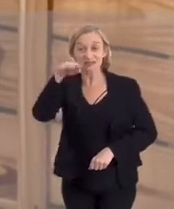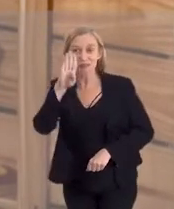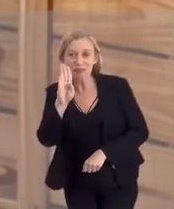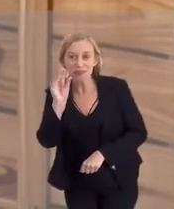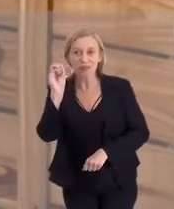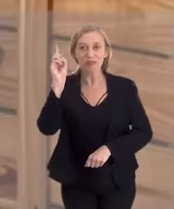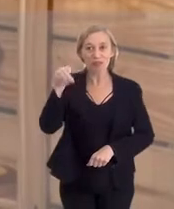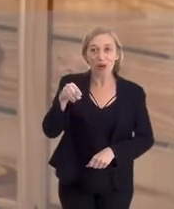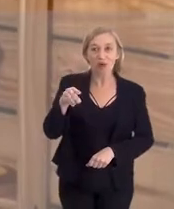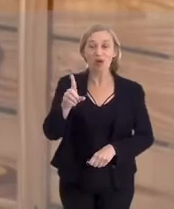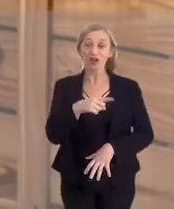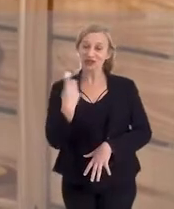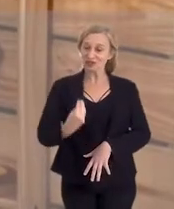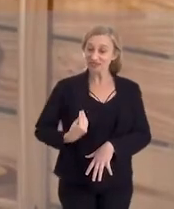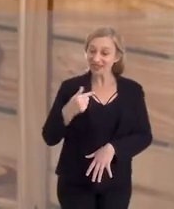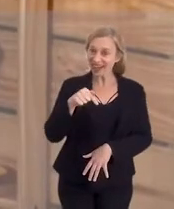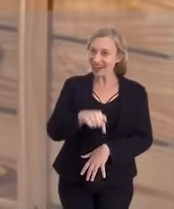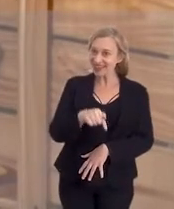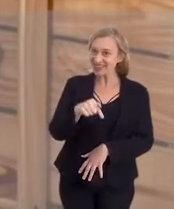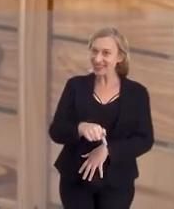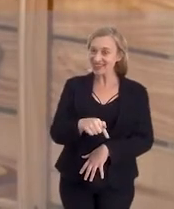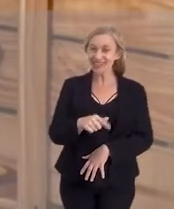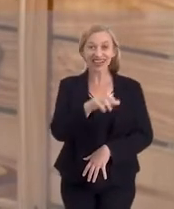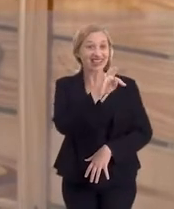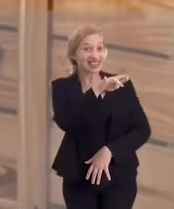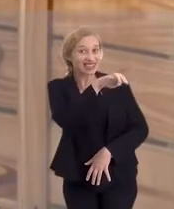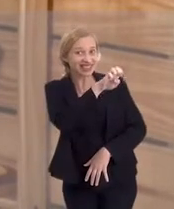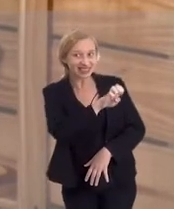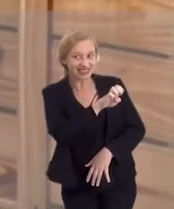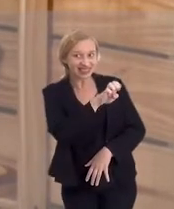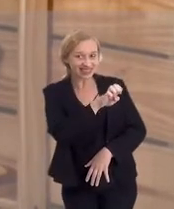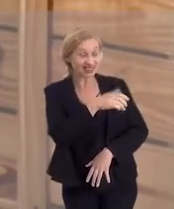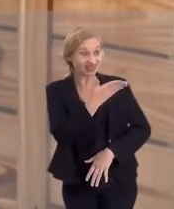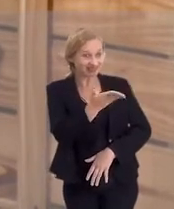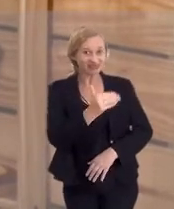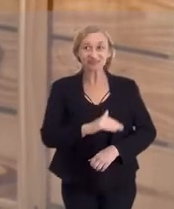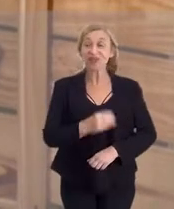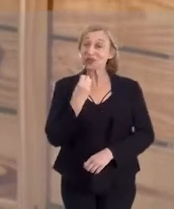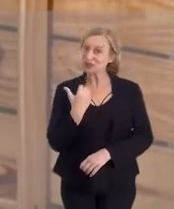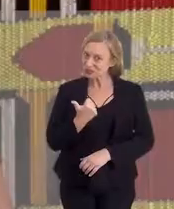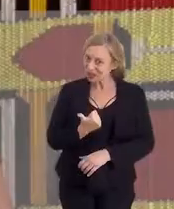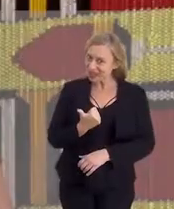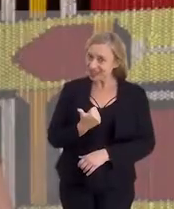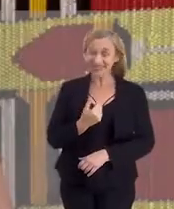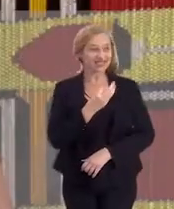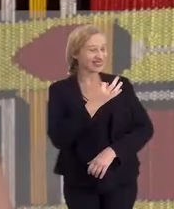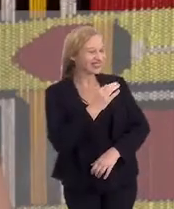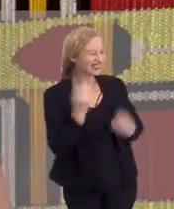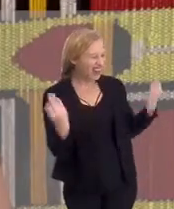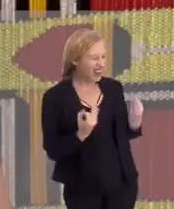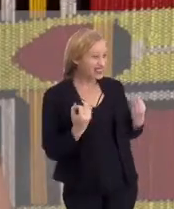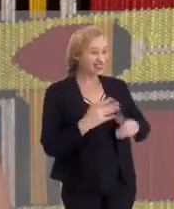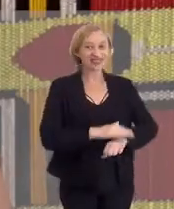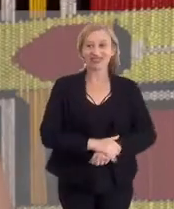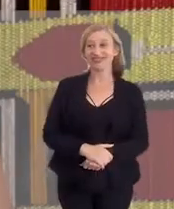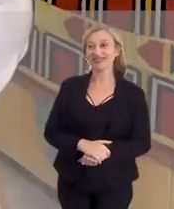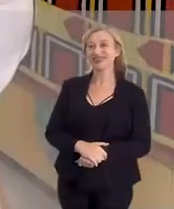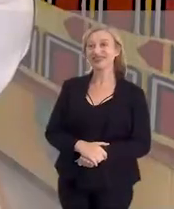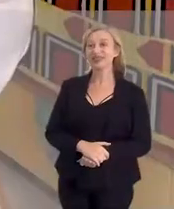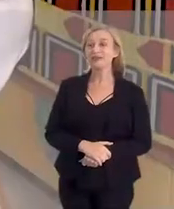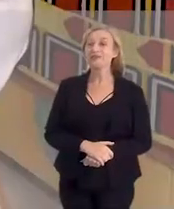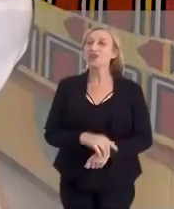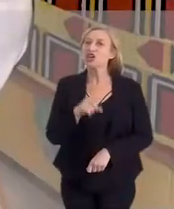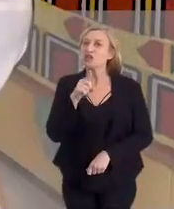Catimbó e para isso nós estamos aqui com a Cristiane Papion. Tudo bem, Cristiane? Tudo